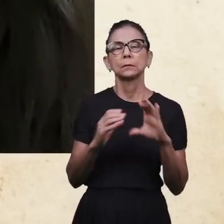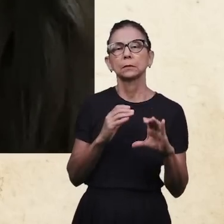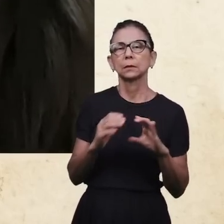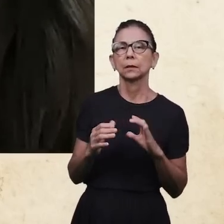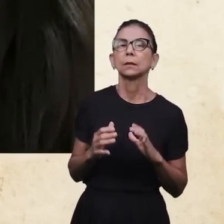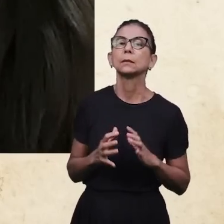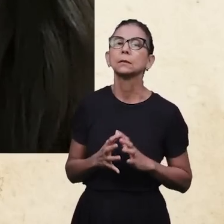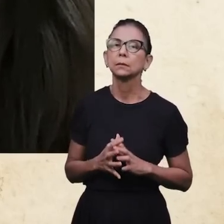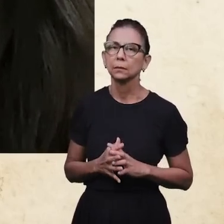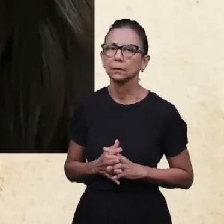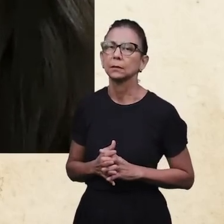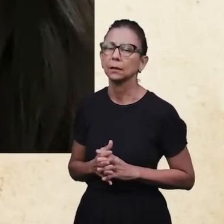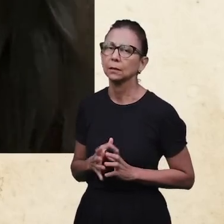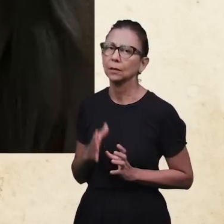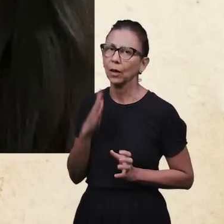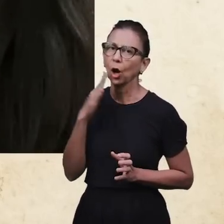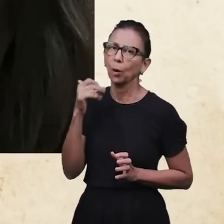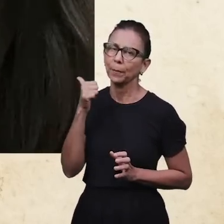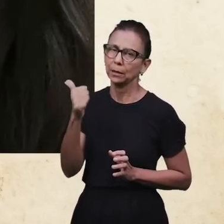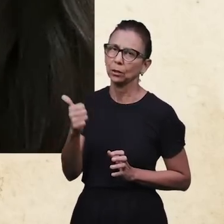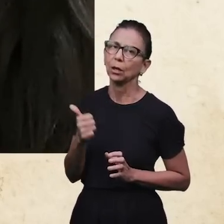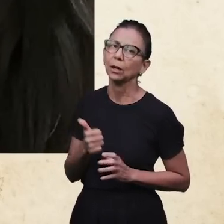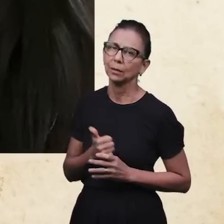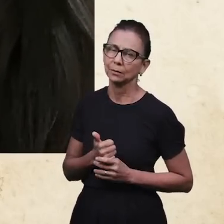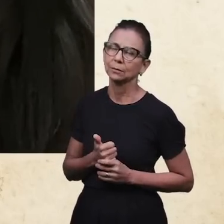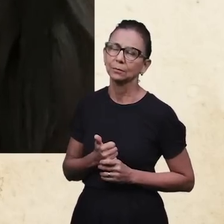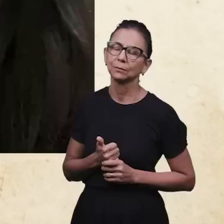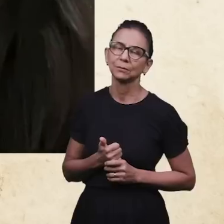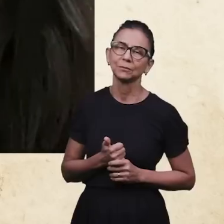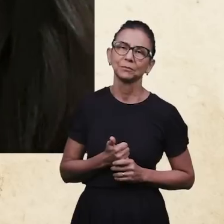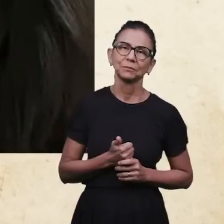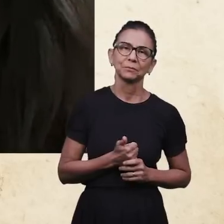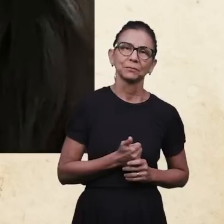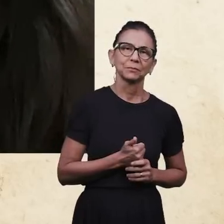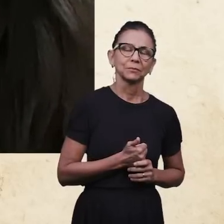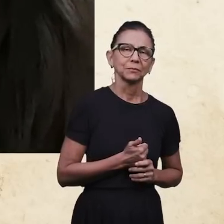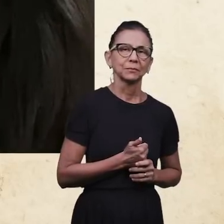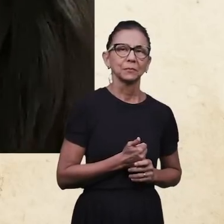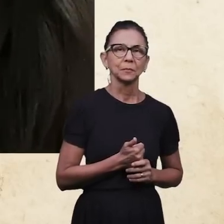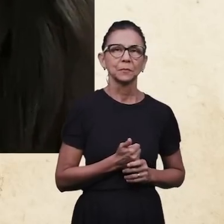é o melhor para nós. E eu pude entender isso,